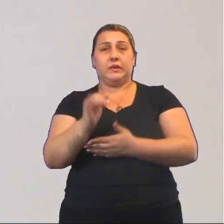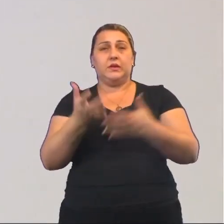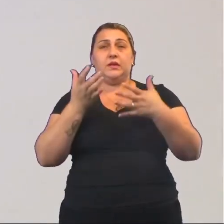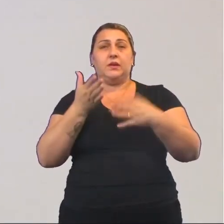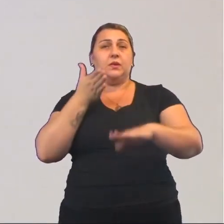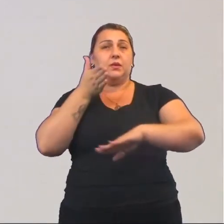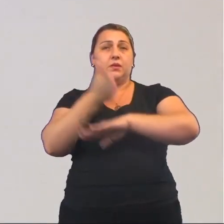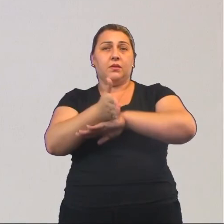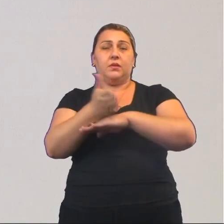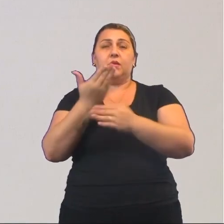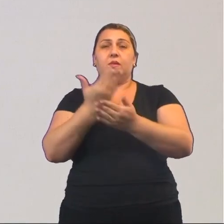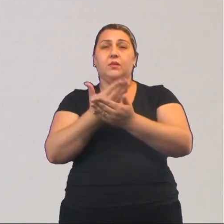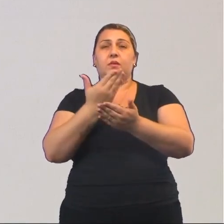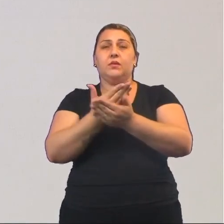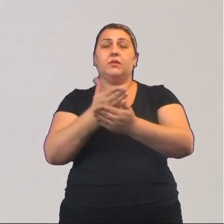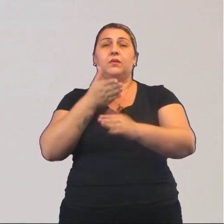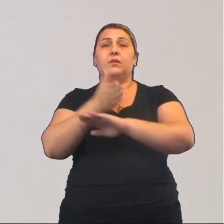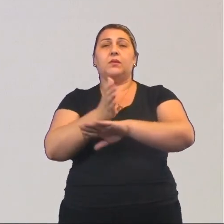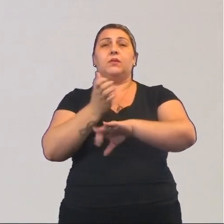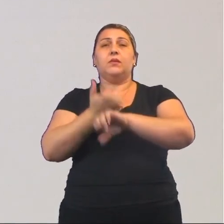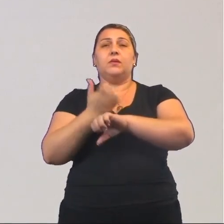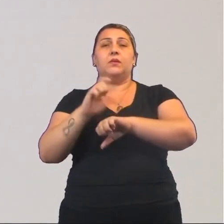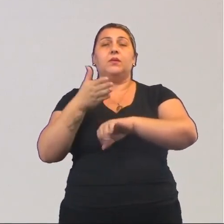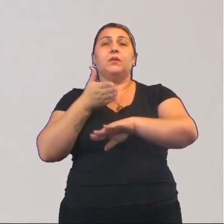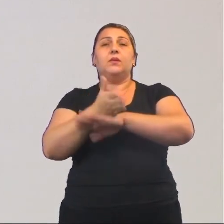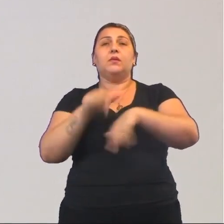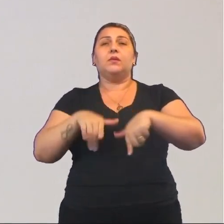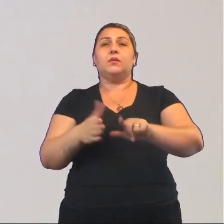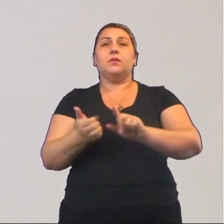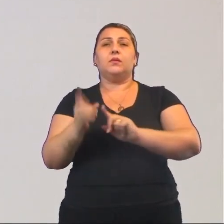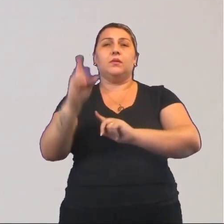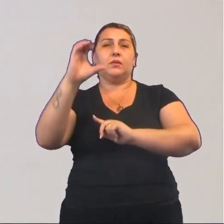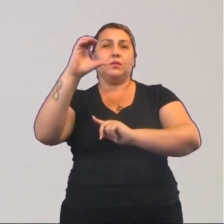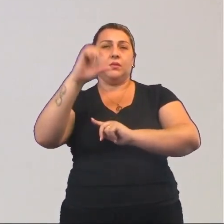quiser acessar essa aula ou qualquer componente curricular, basta